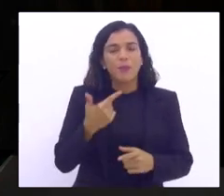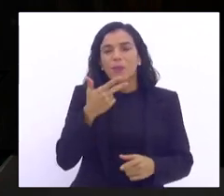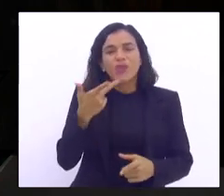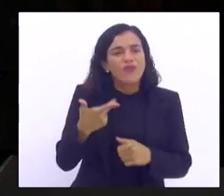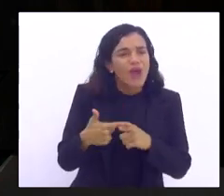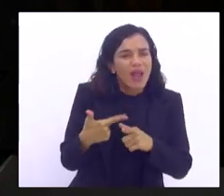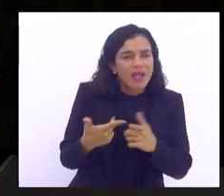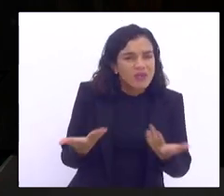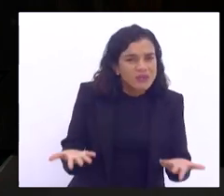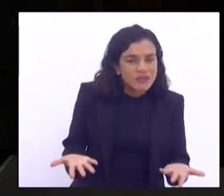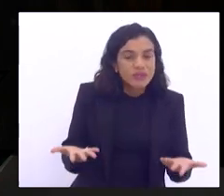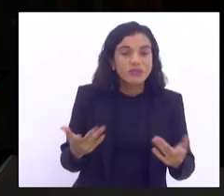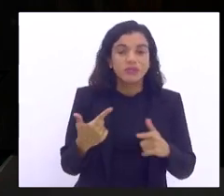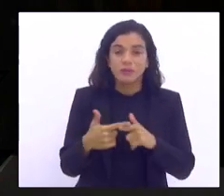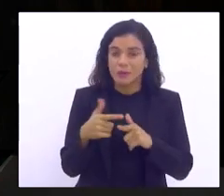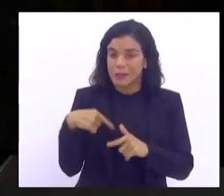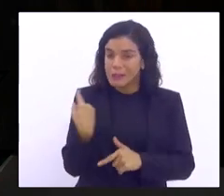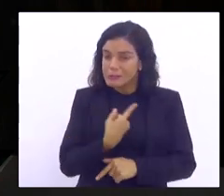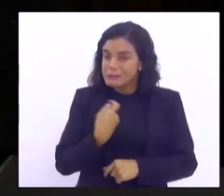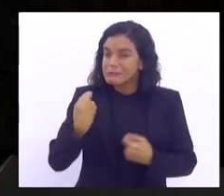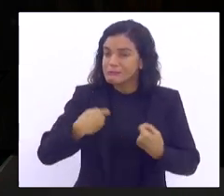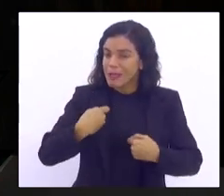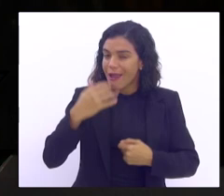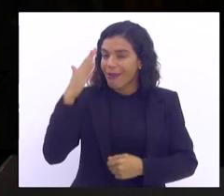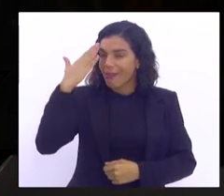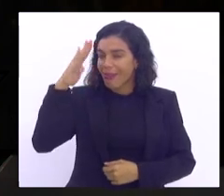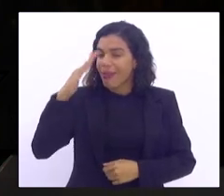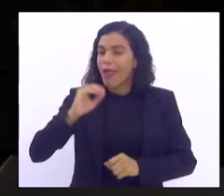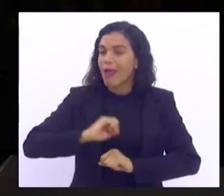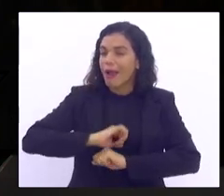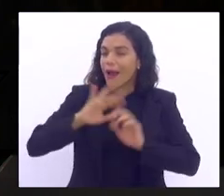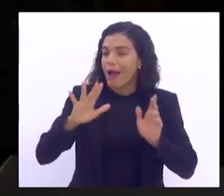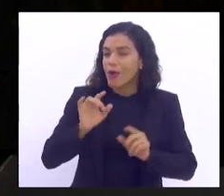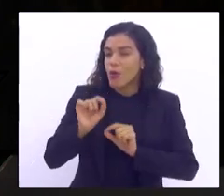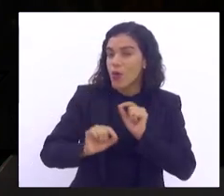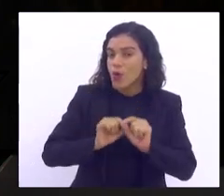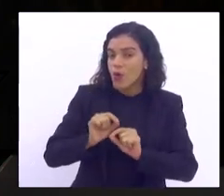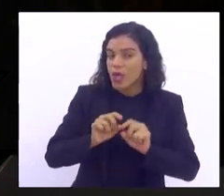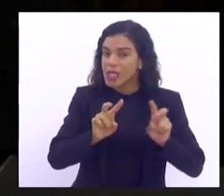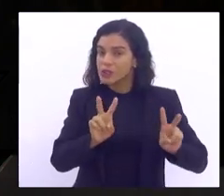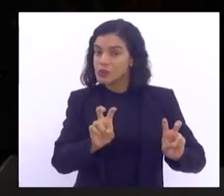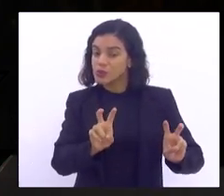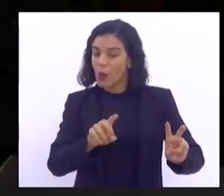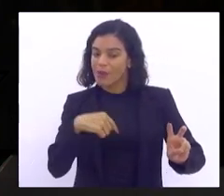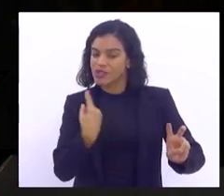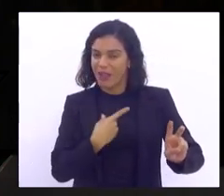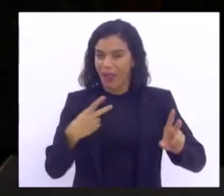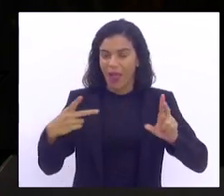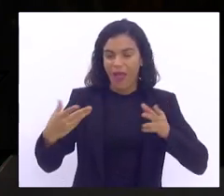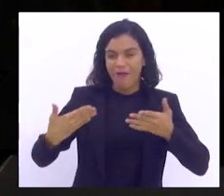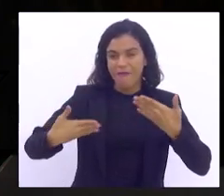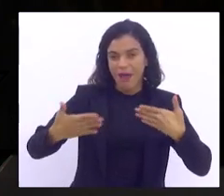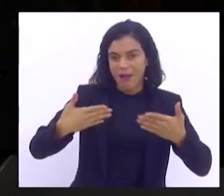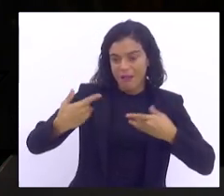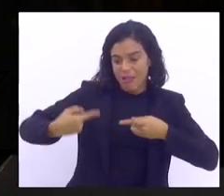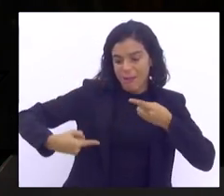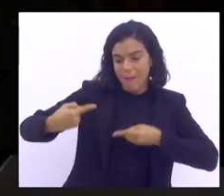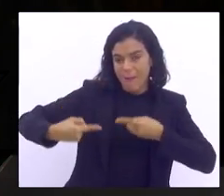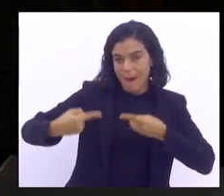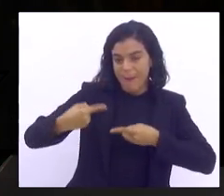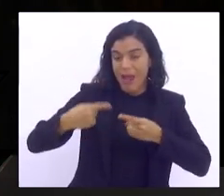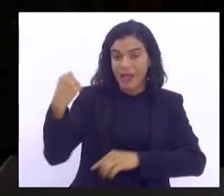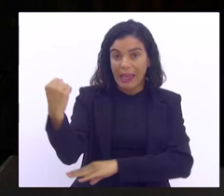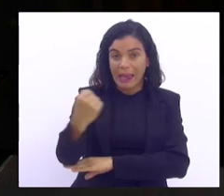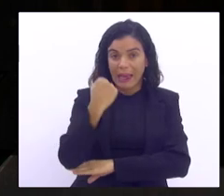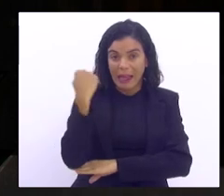início? Porque a gente precisa entender, de fato, sobre o que nós estamos tratando, que é um assunto da mais alta gravidade,